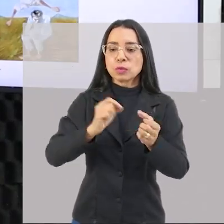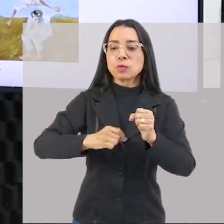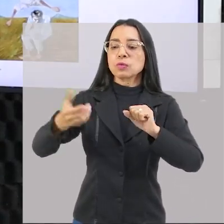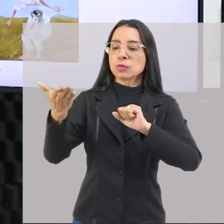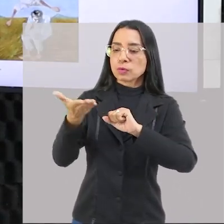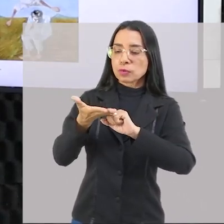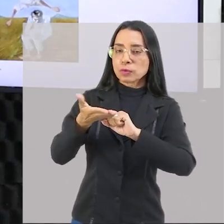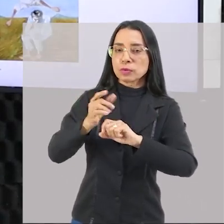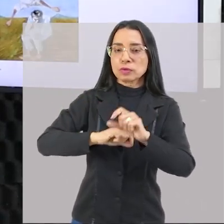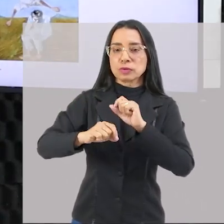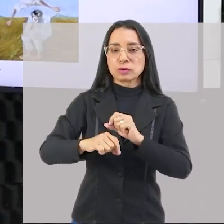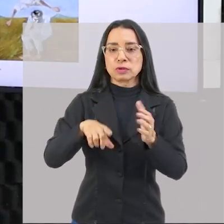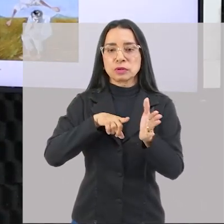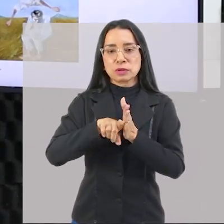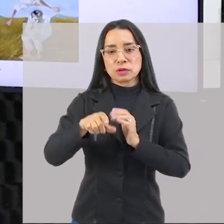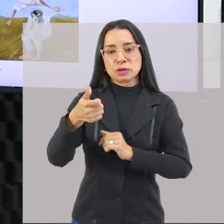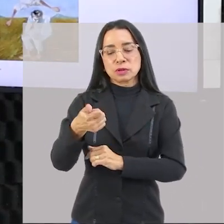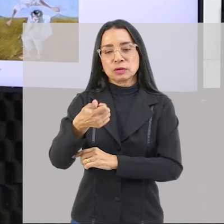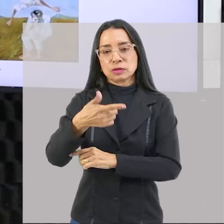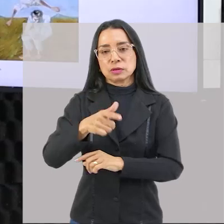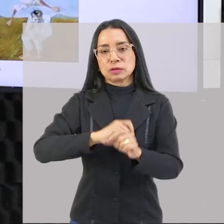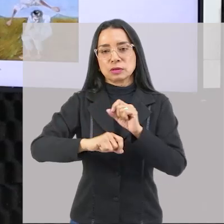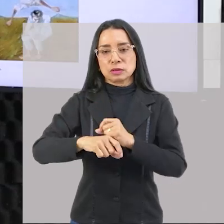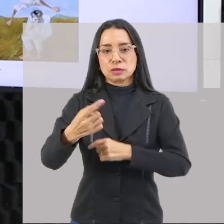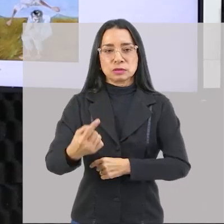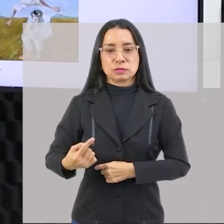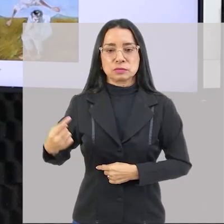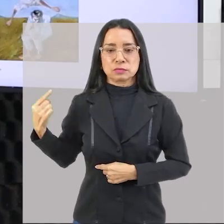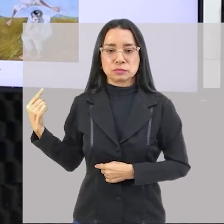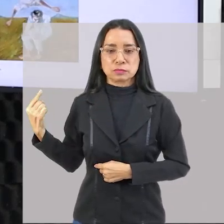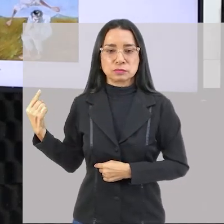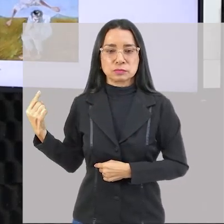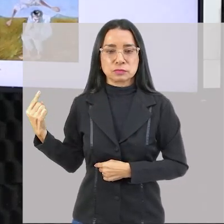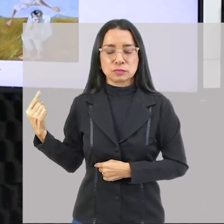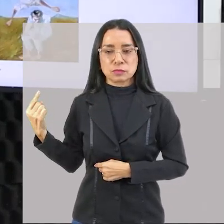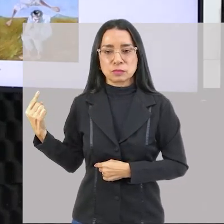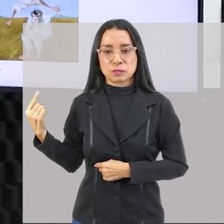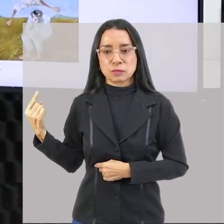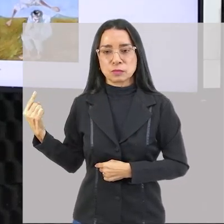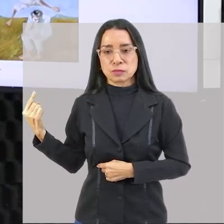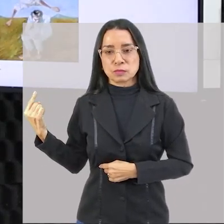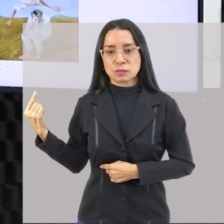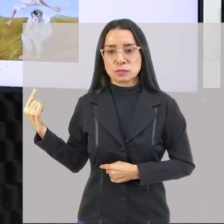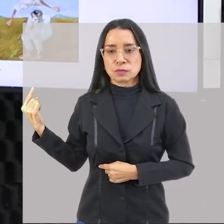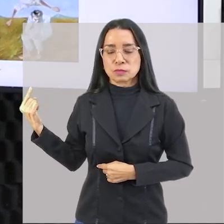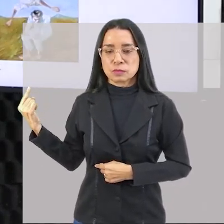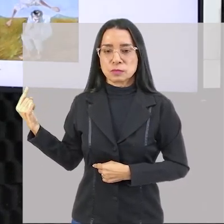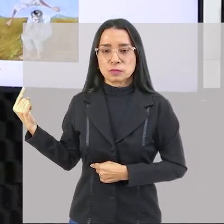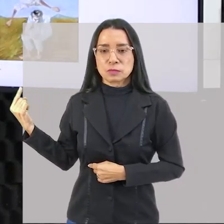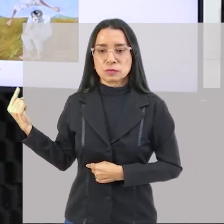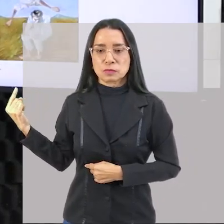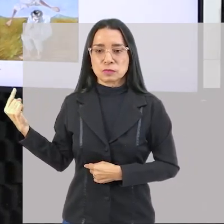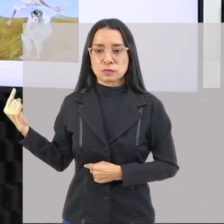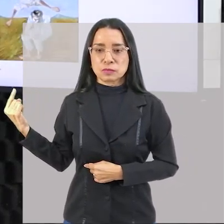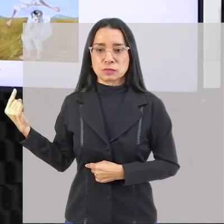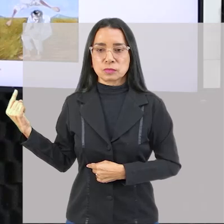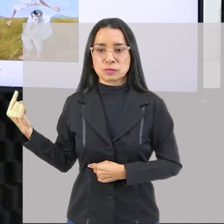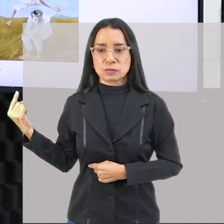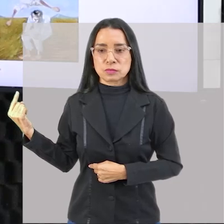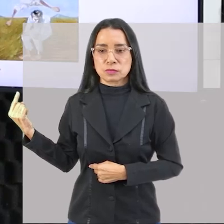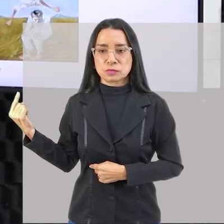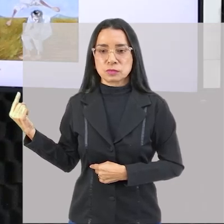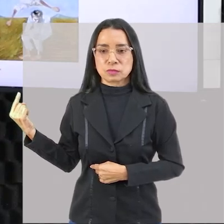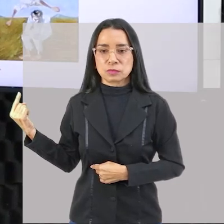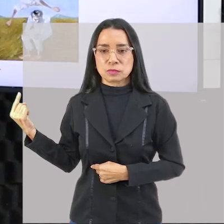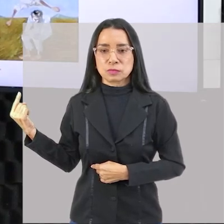17, Enem 2009. Cândido Portinari, uma das figuras mais importantes do modernismo brasileiro, nascido em 1903 em